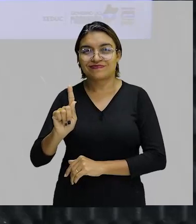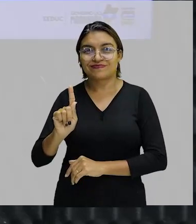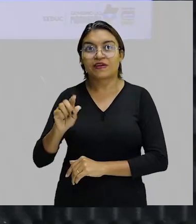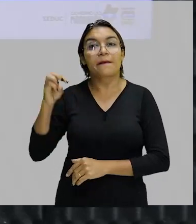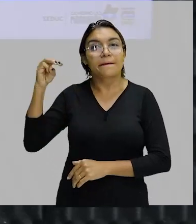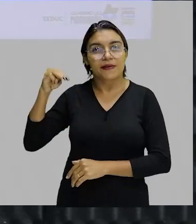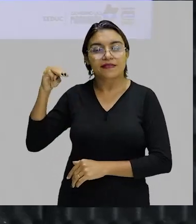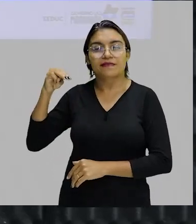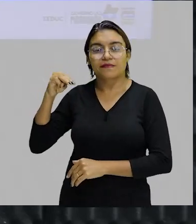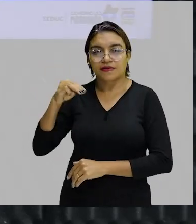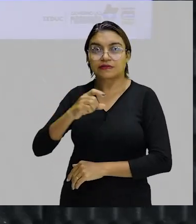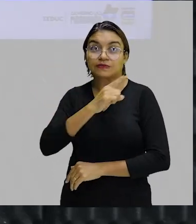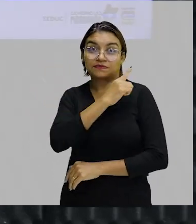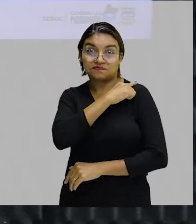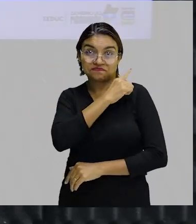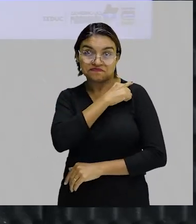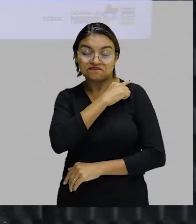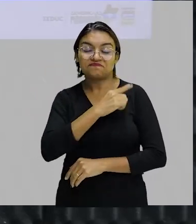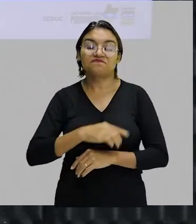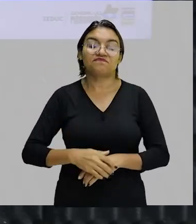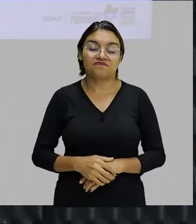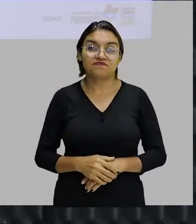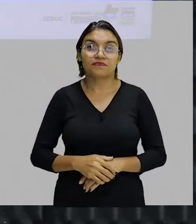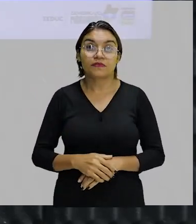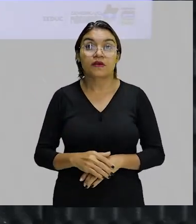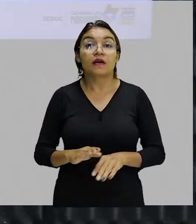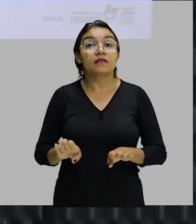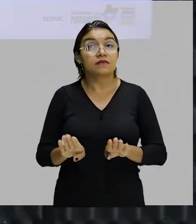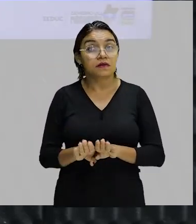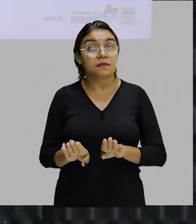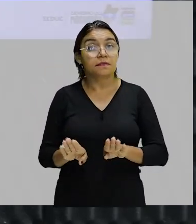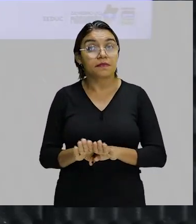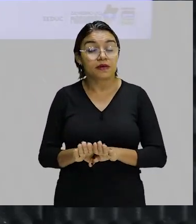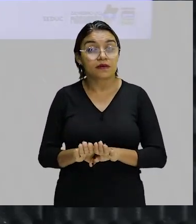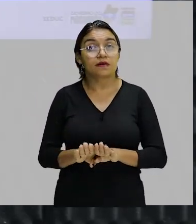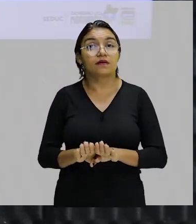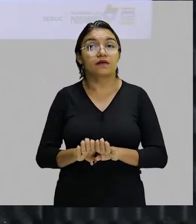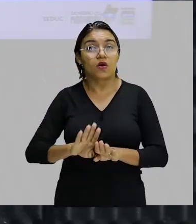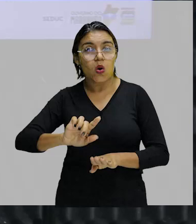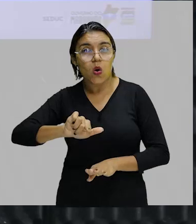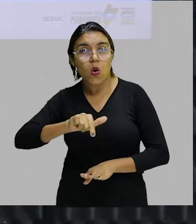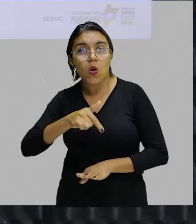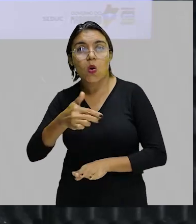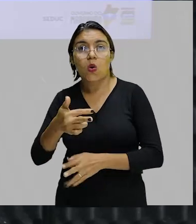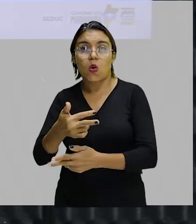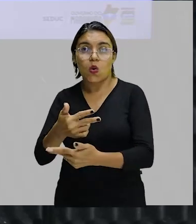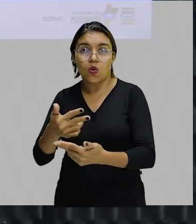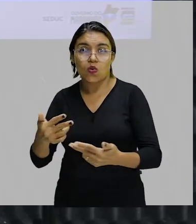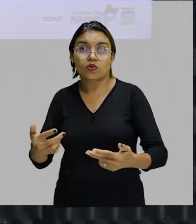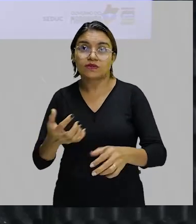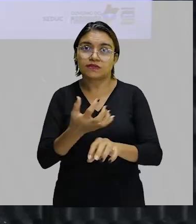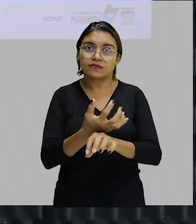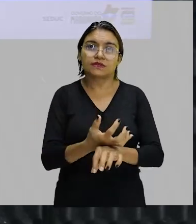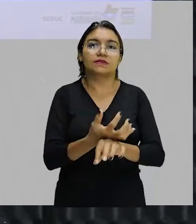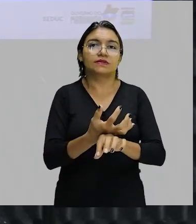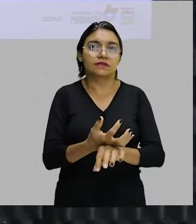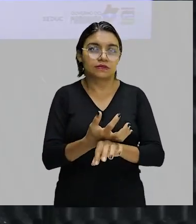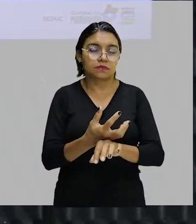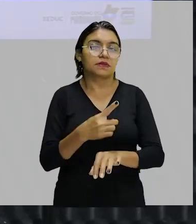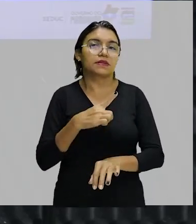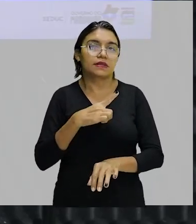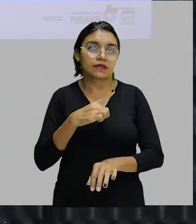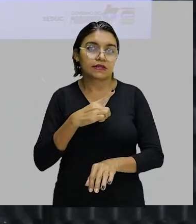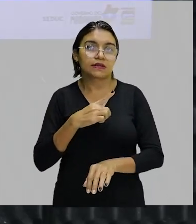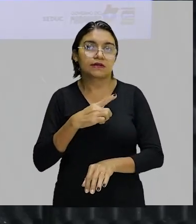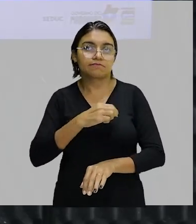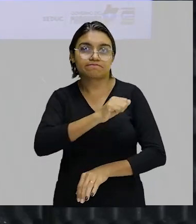de matemática da primeira série do ensino médio, mas, obviamente, você vai ter acesso a todo o conteúdo de todas as disciplinas do